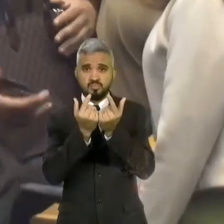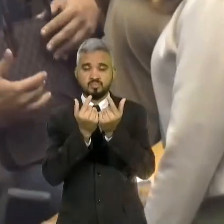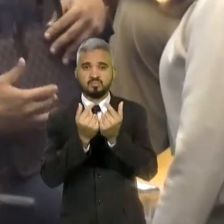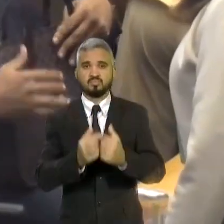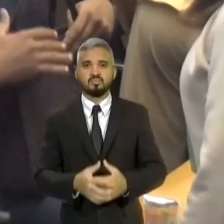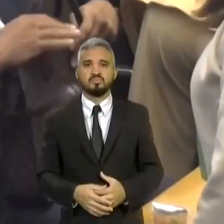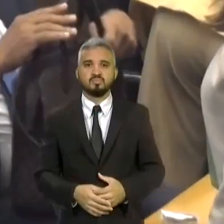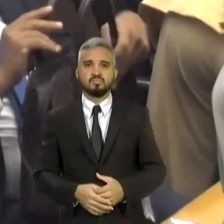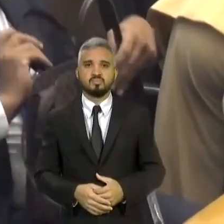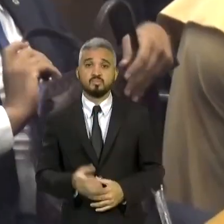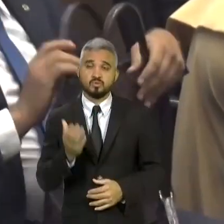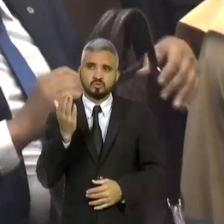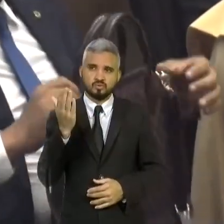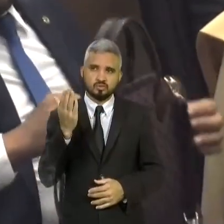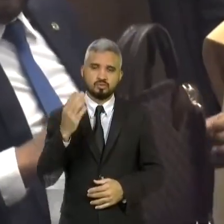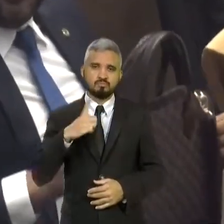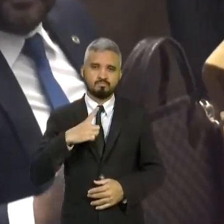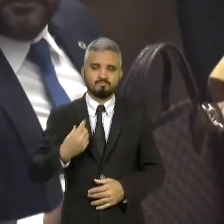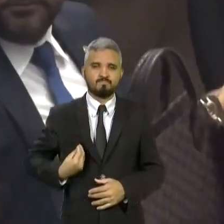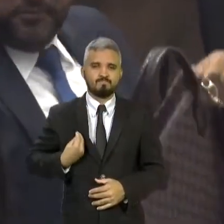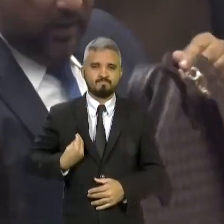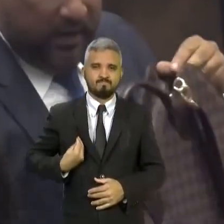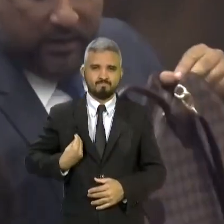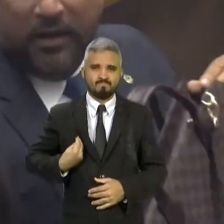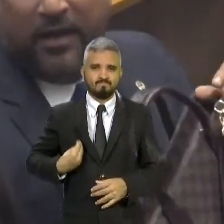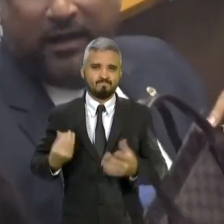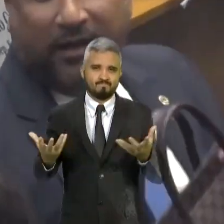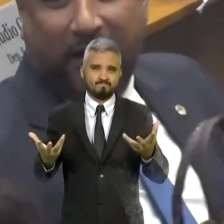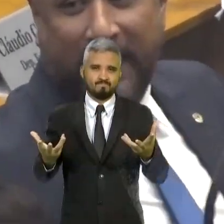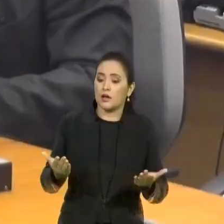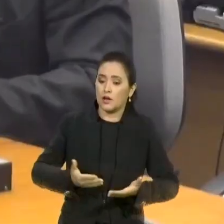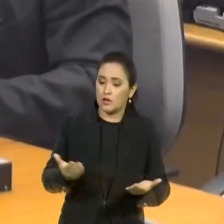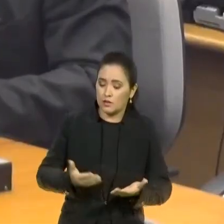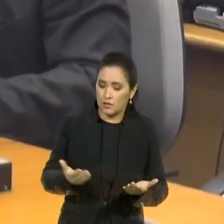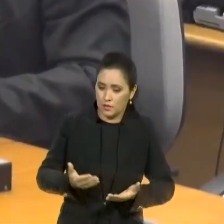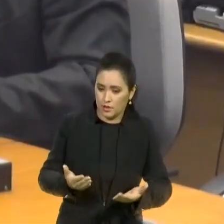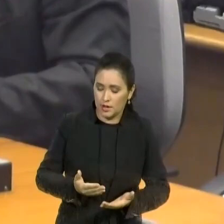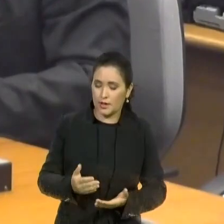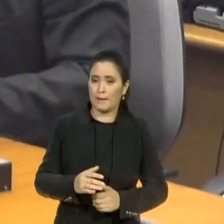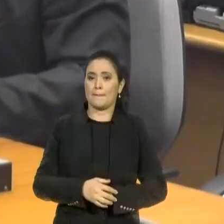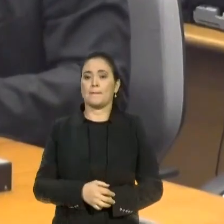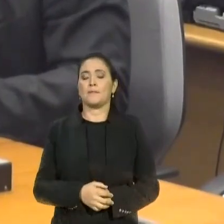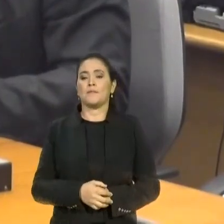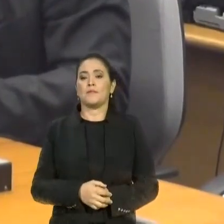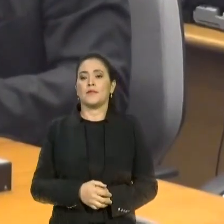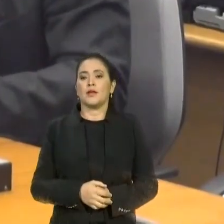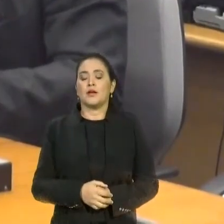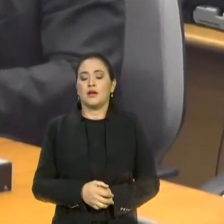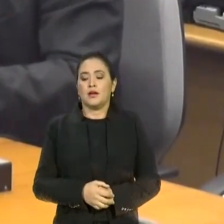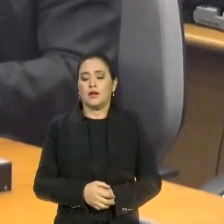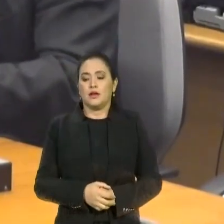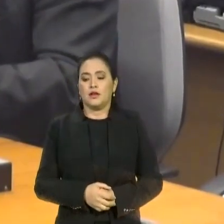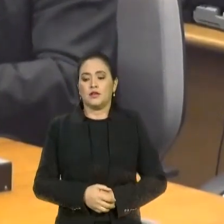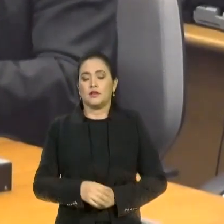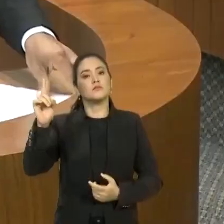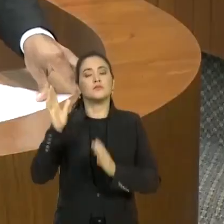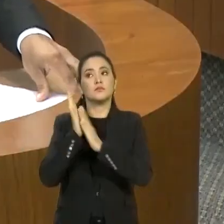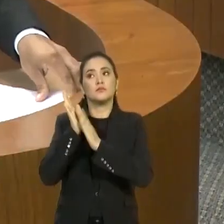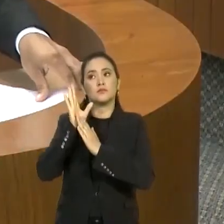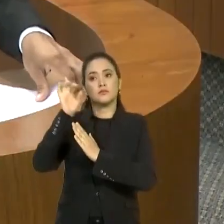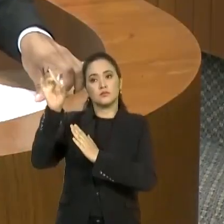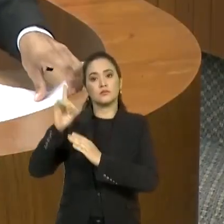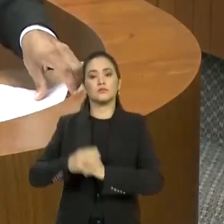Eles também parabenizaram o deputado Rodrigo Lago, que assume nestes dias a presidência da Assembleia Legislativa do